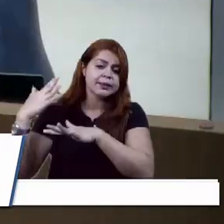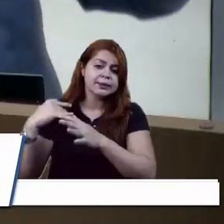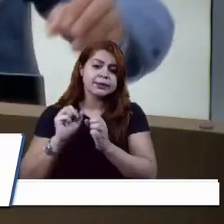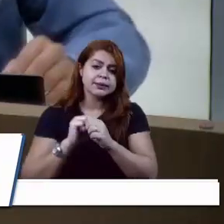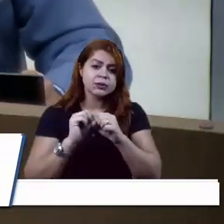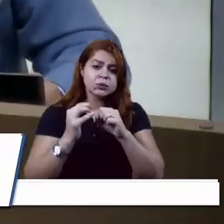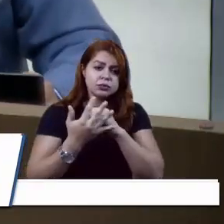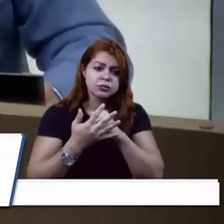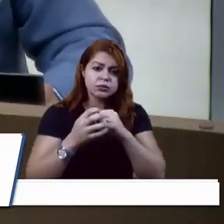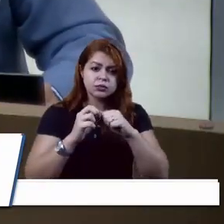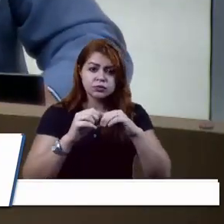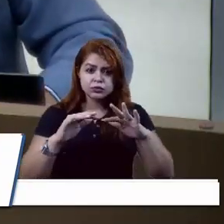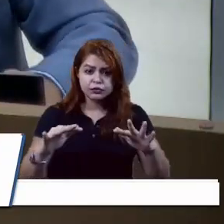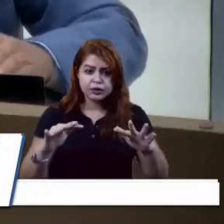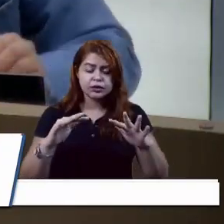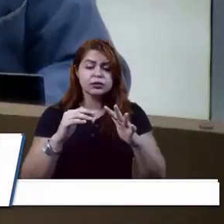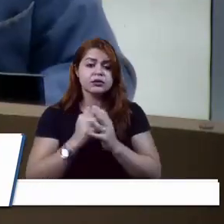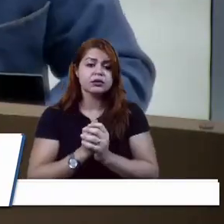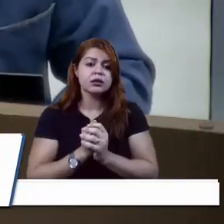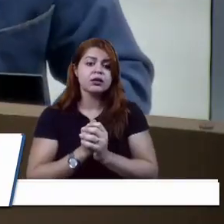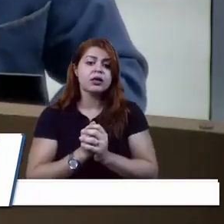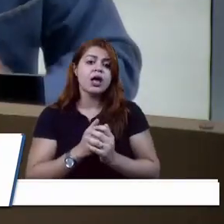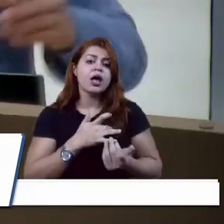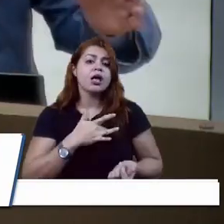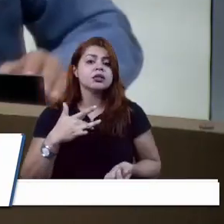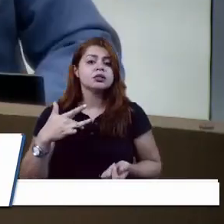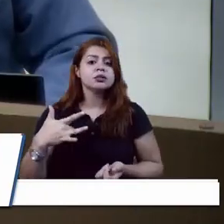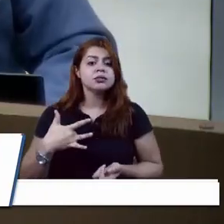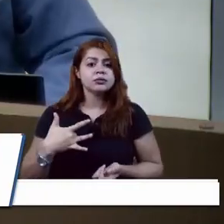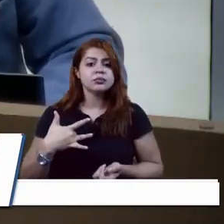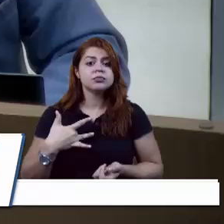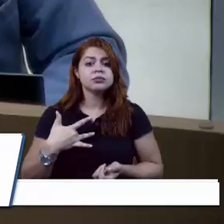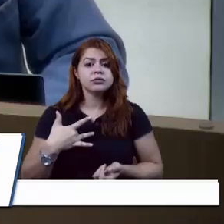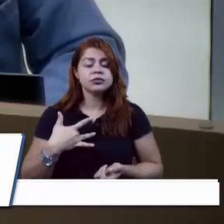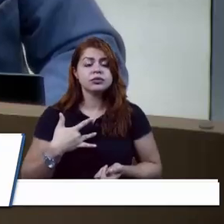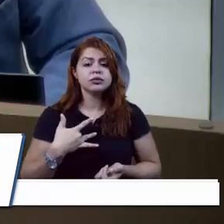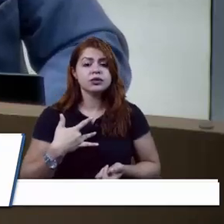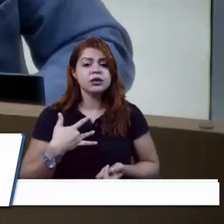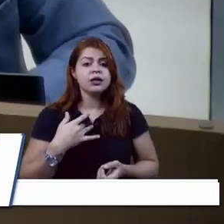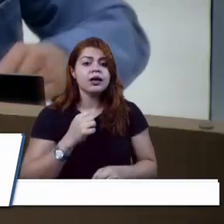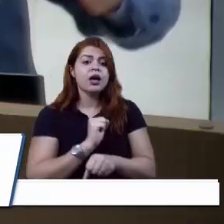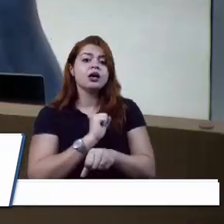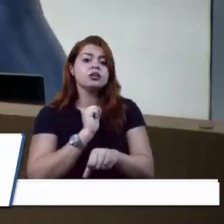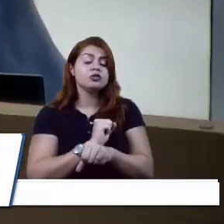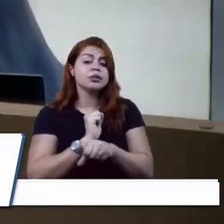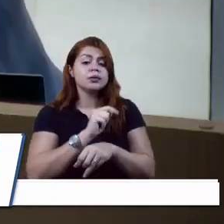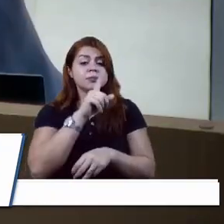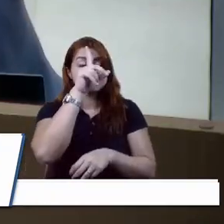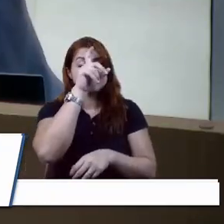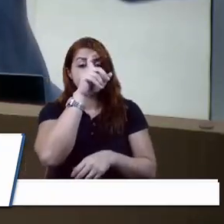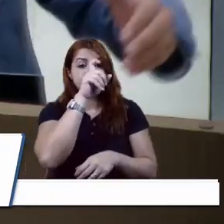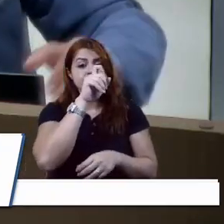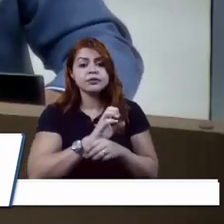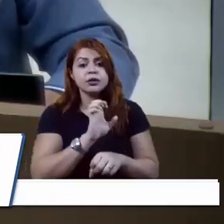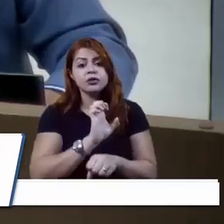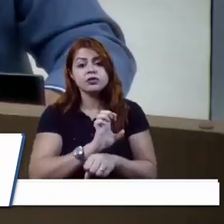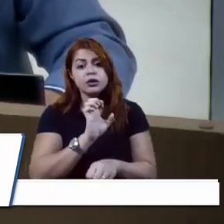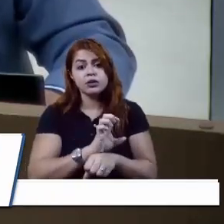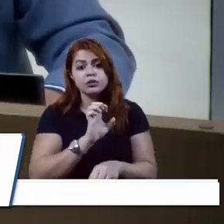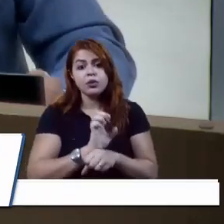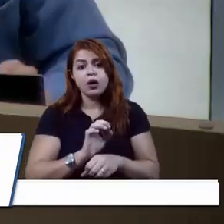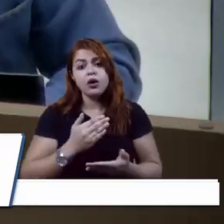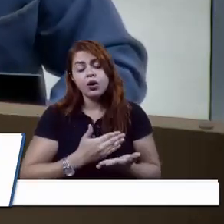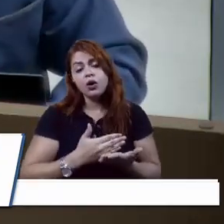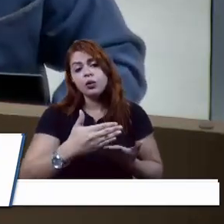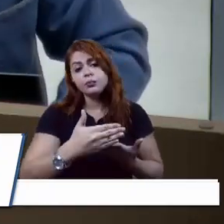estadual começar a funcionar, né? Sendo que nós tem outras opções, né? Para poder, você visitou lá, você sabe, né?